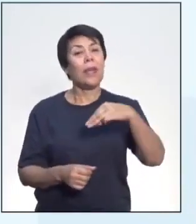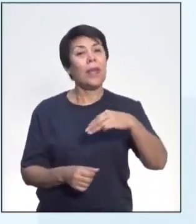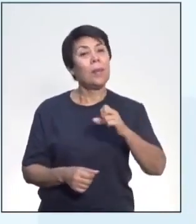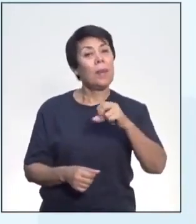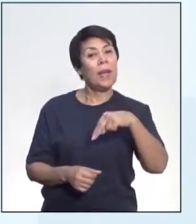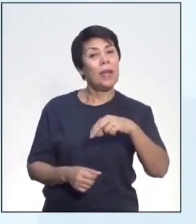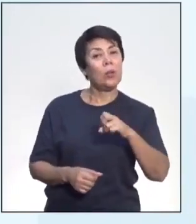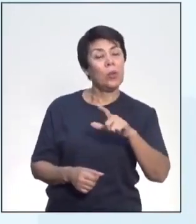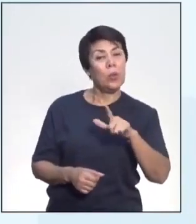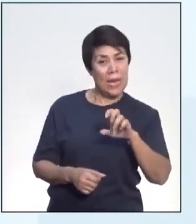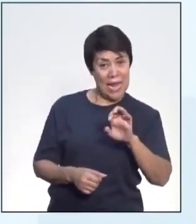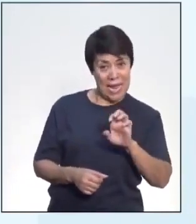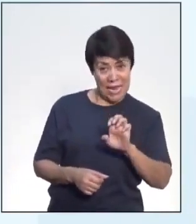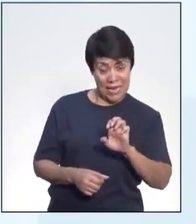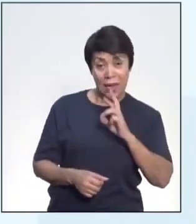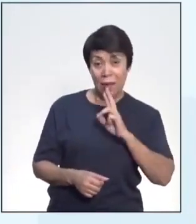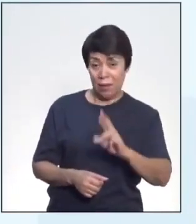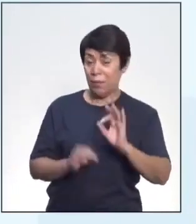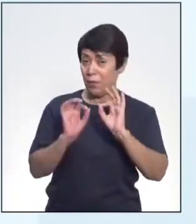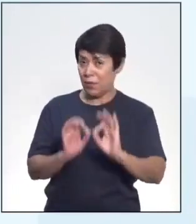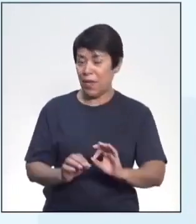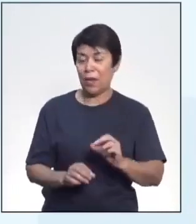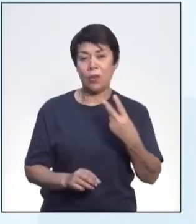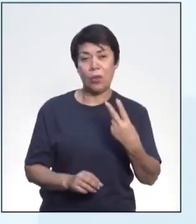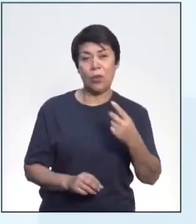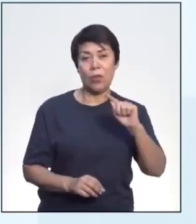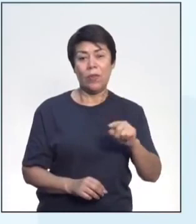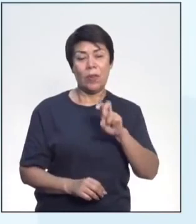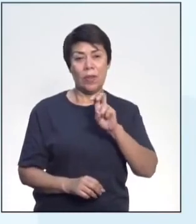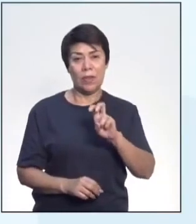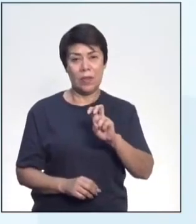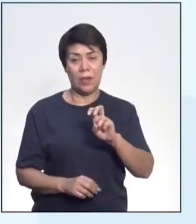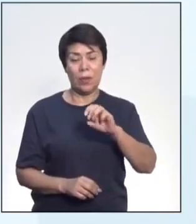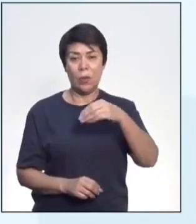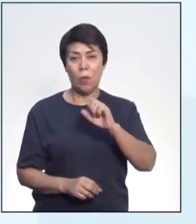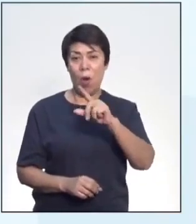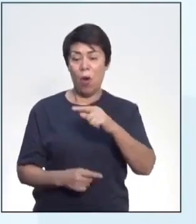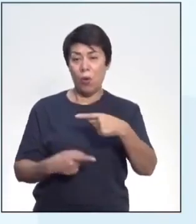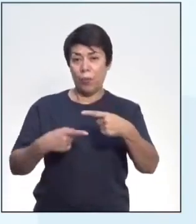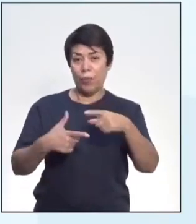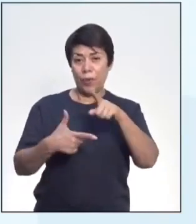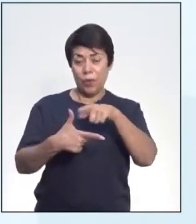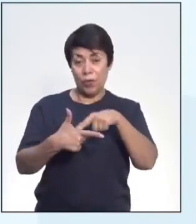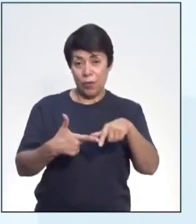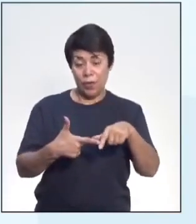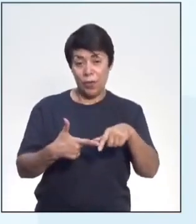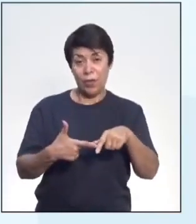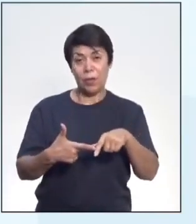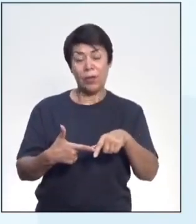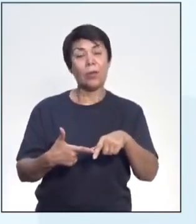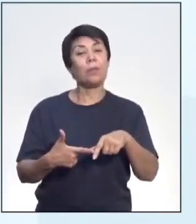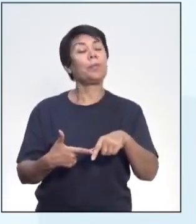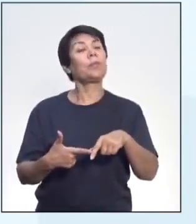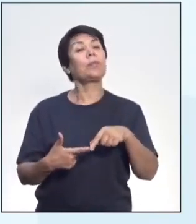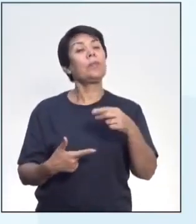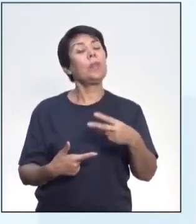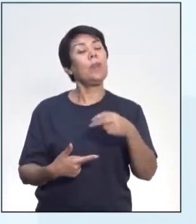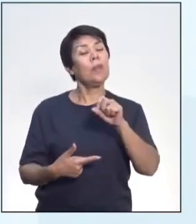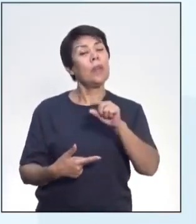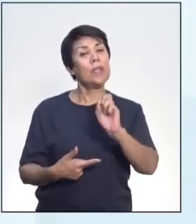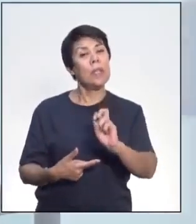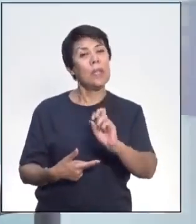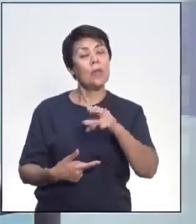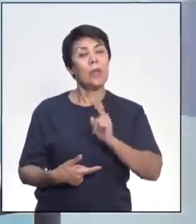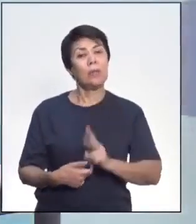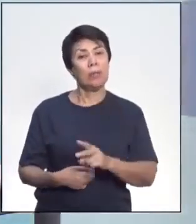respondeu corretamente, isso. Vai ser quem? 2,5 mol por litro dividido por 2 mols por litro, que vai dar a constante de